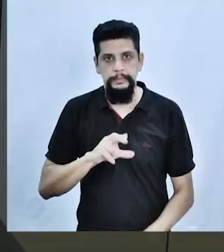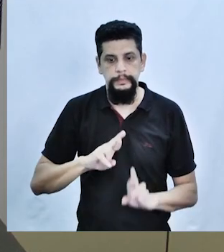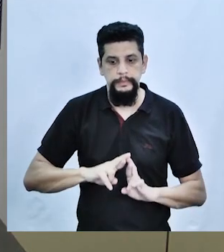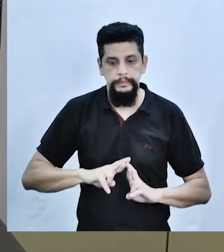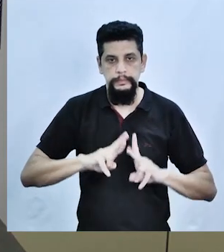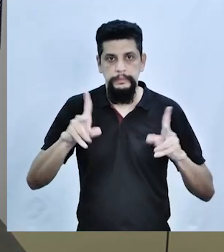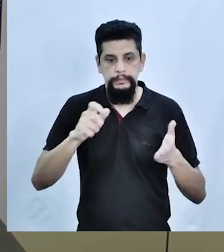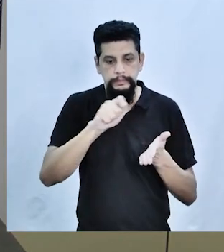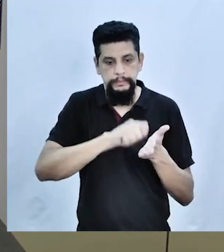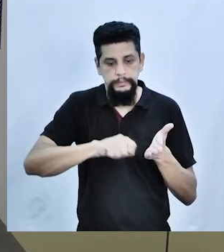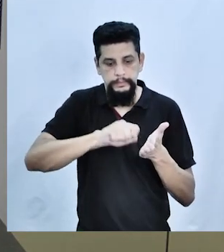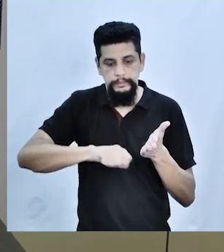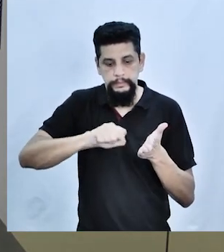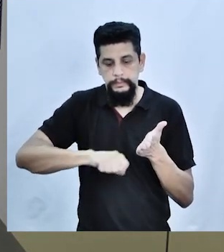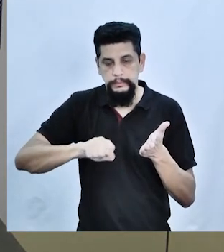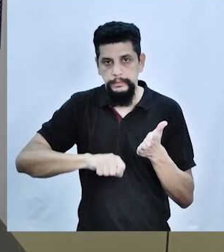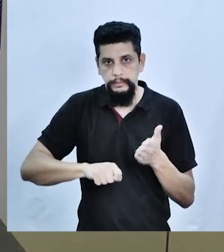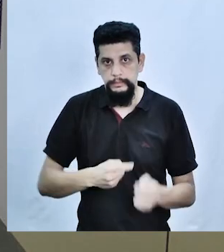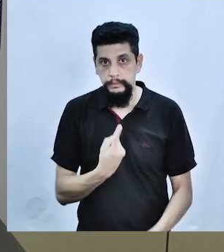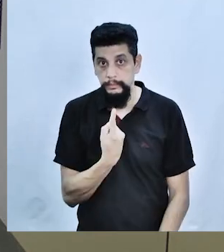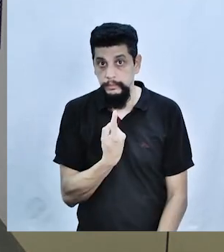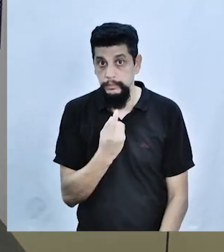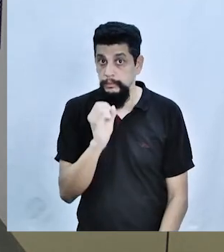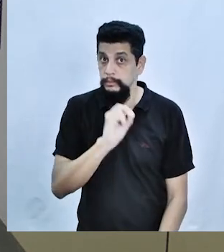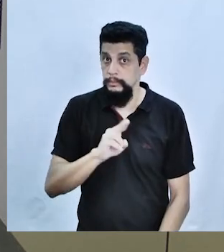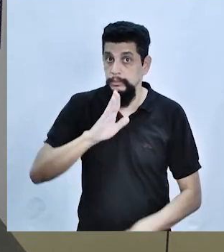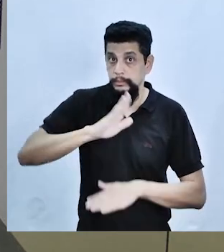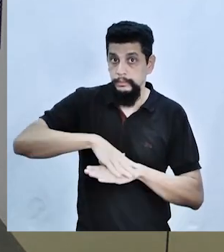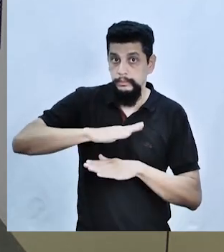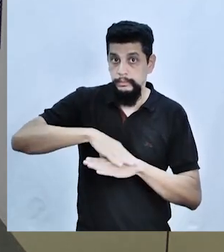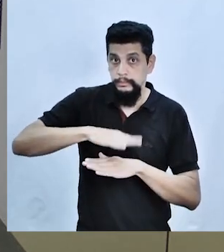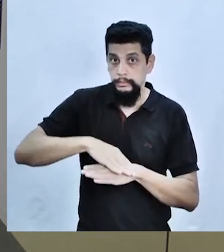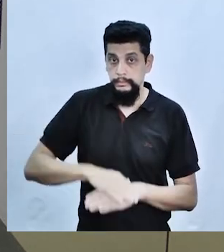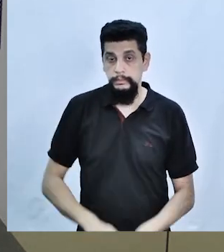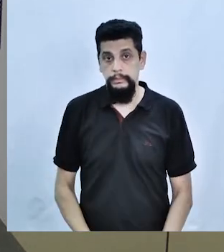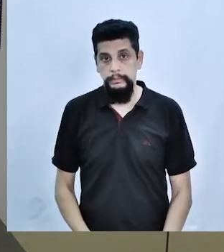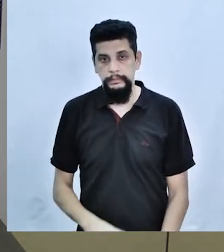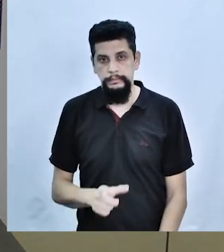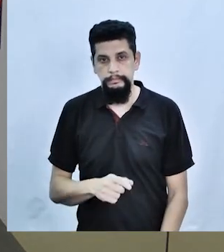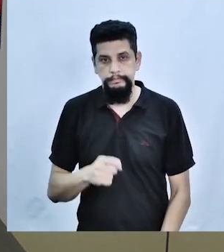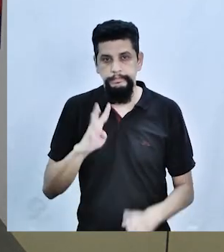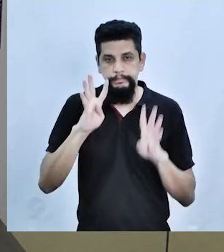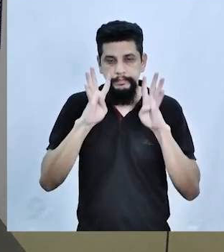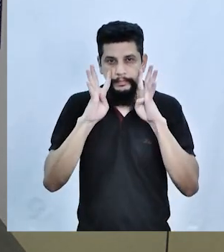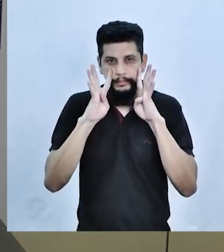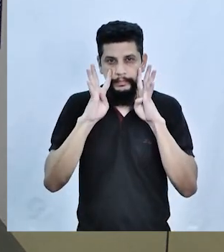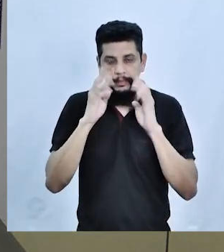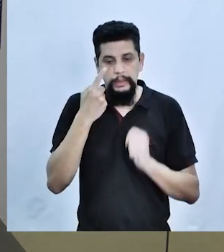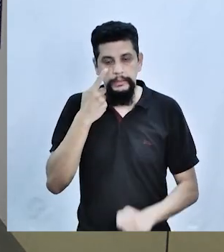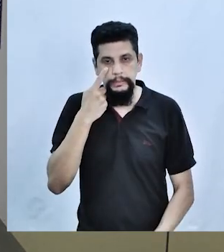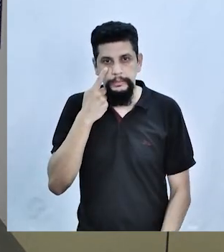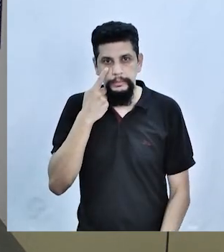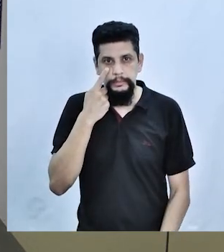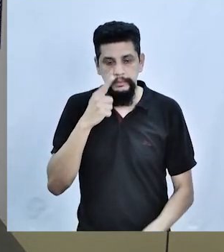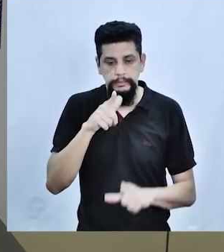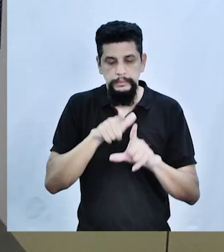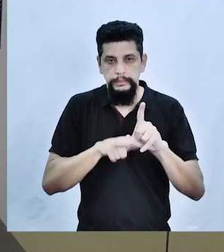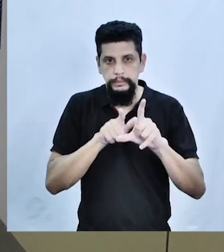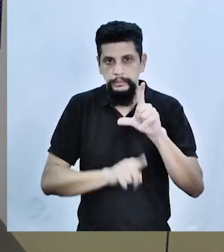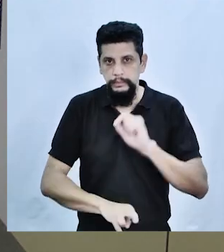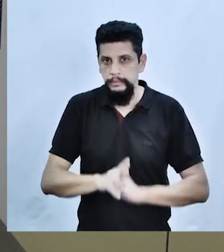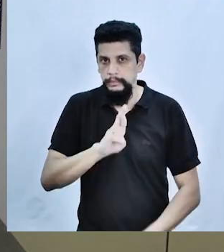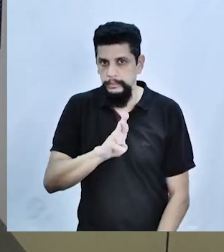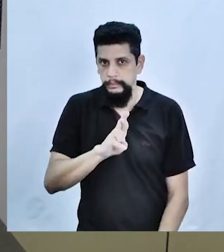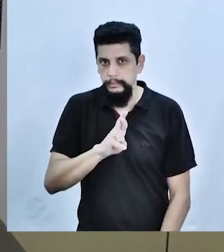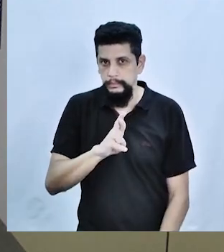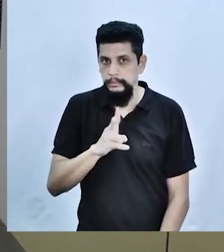existe uma diferença para a escrita quando tem um ou quando tem mais. Isso aí. Nós também ficamos de olho no R. Um R